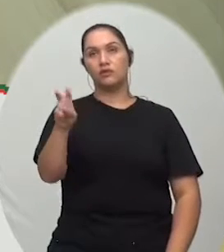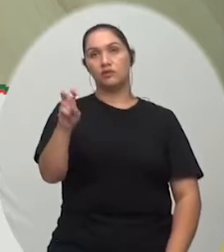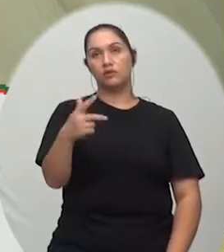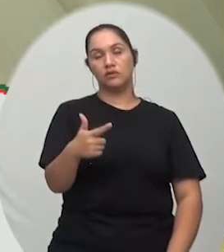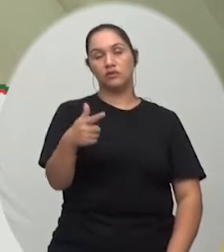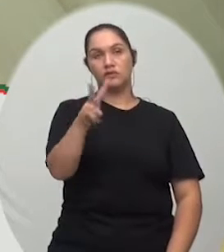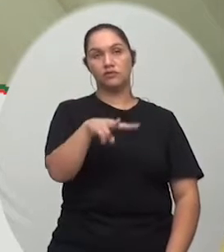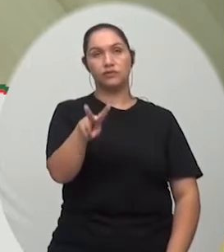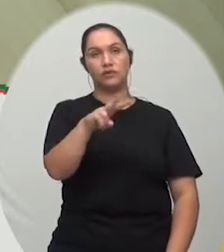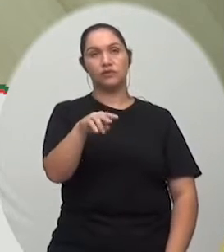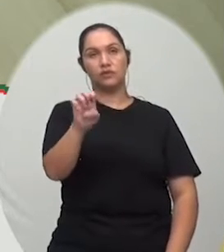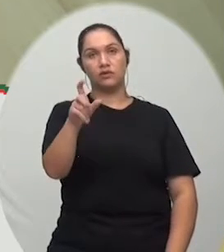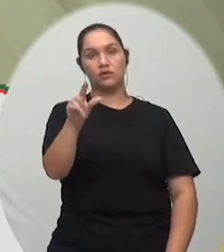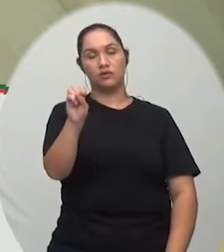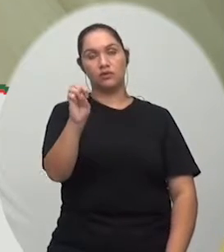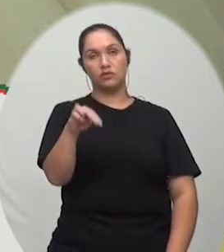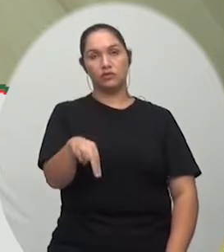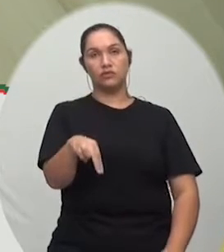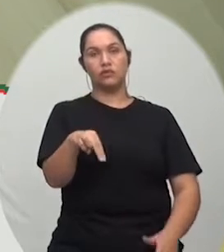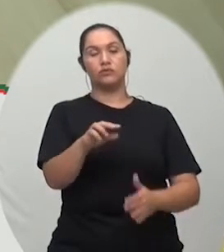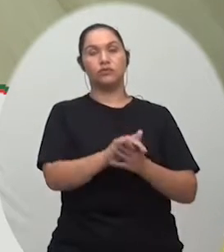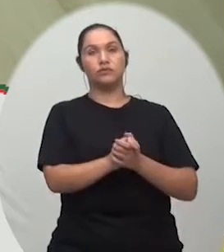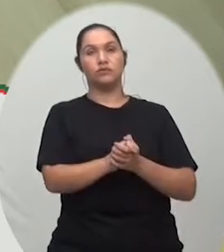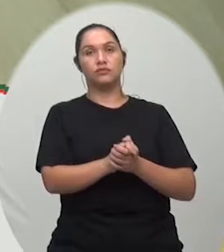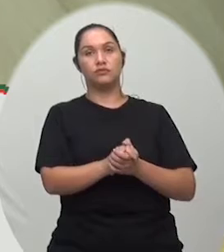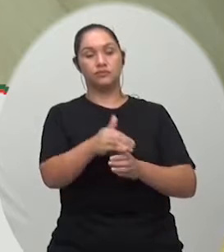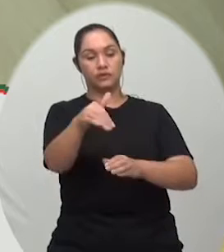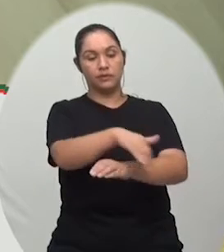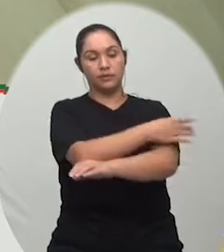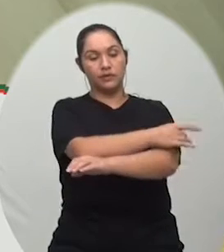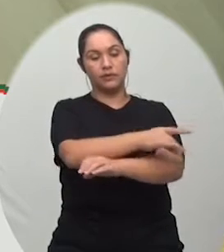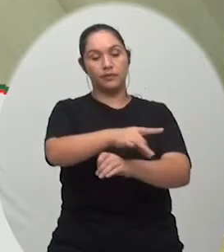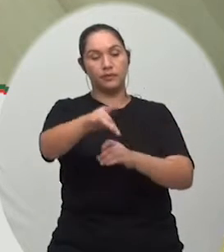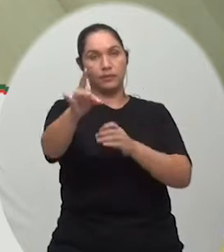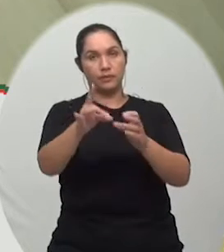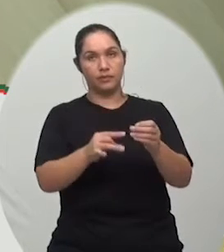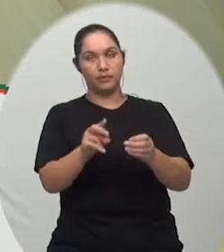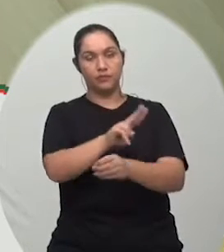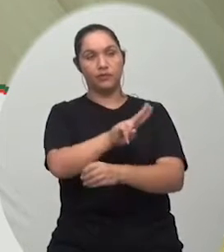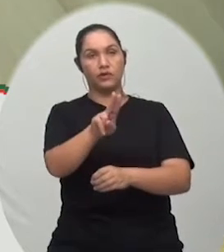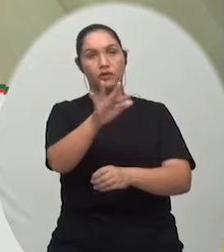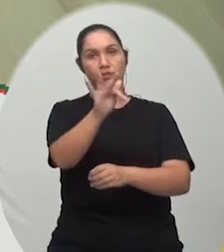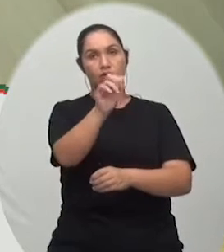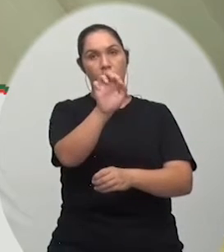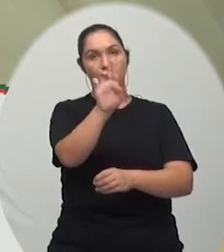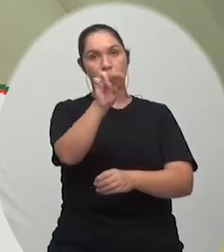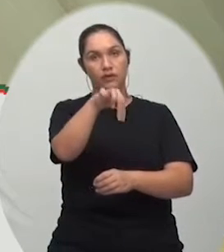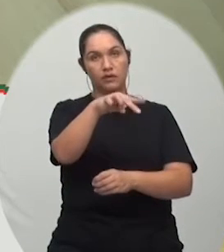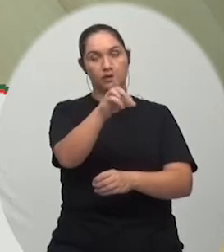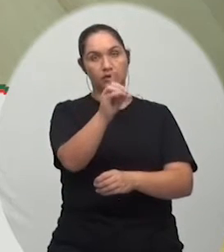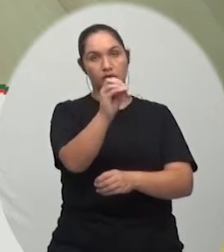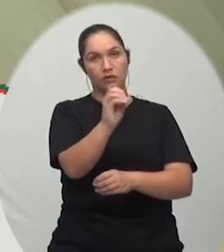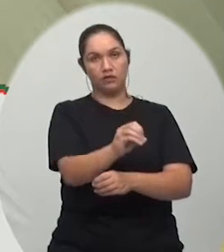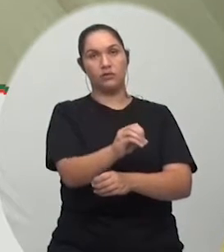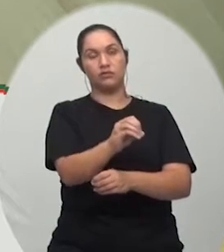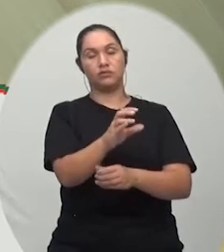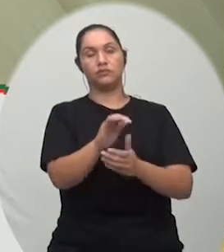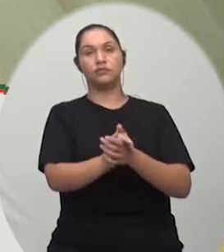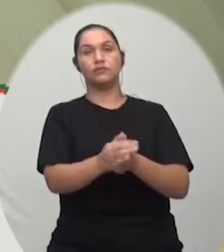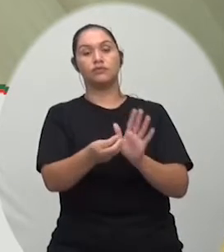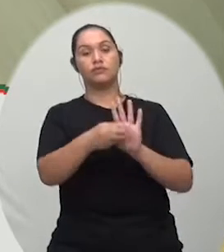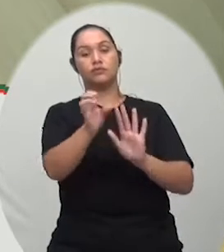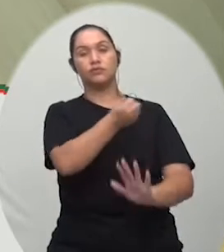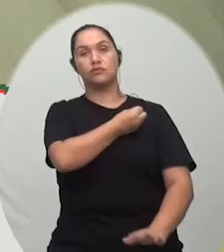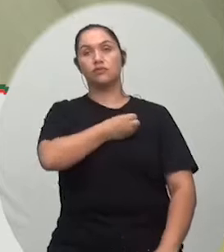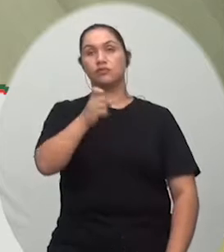152/2019, autoria vereador Edson Nascimento Paiol, assunto: pavimentação da rua Fernando de Souza Ronque, localizado no distrito do Rio Maina. Indicação